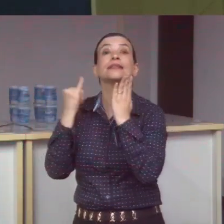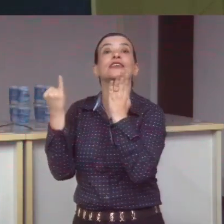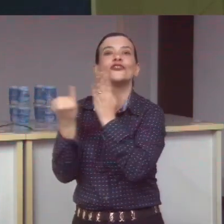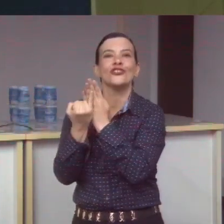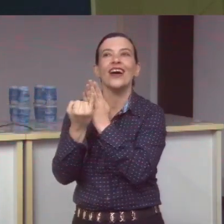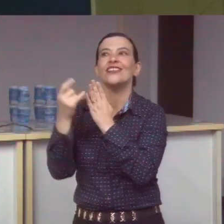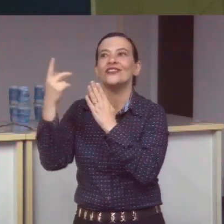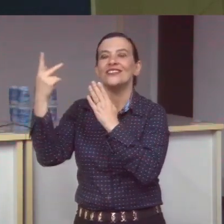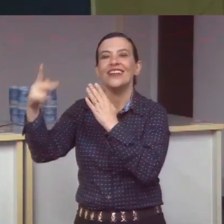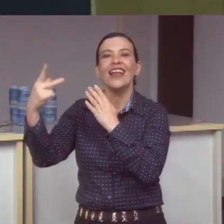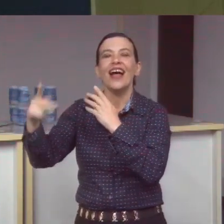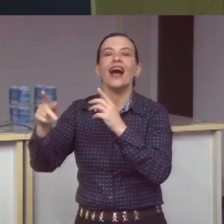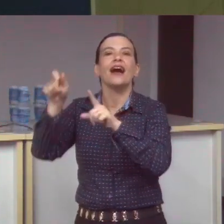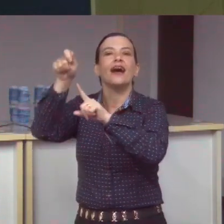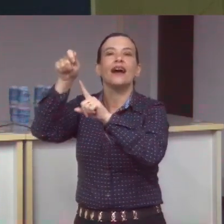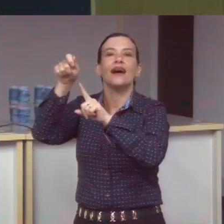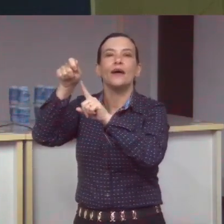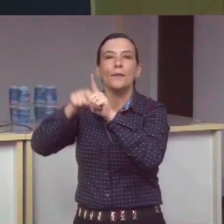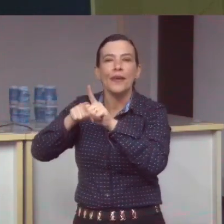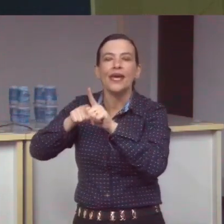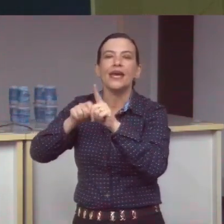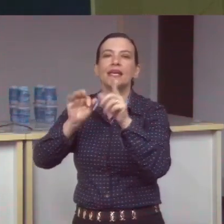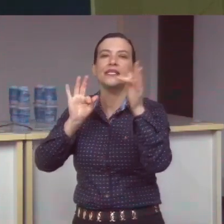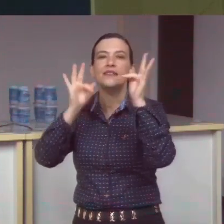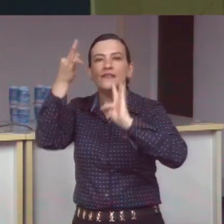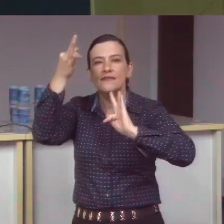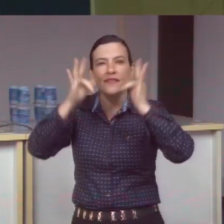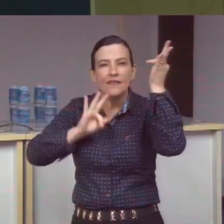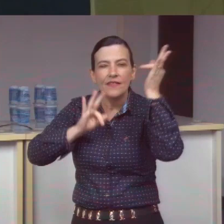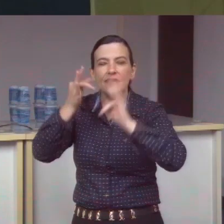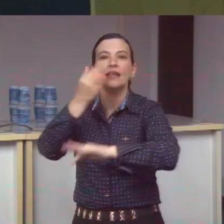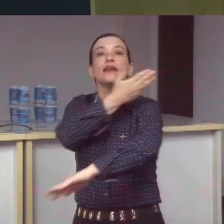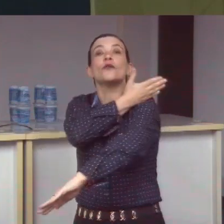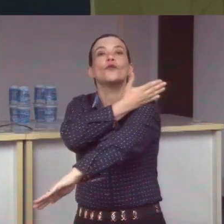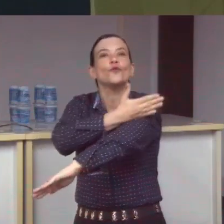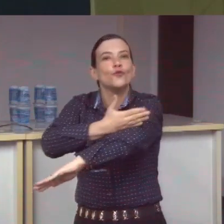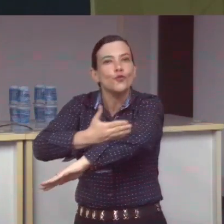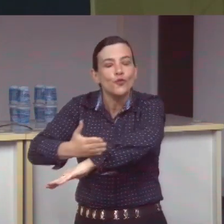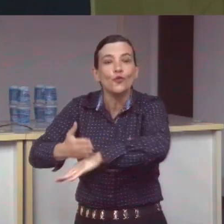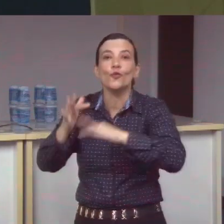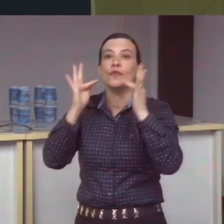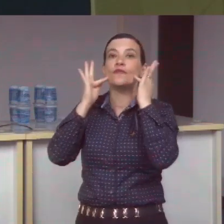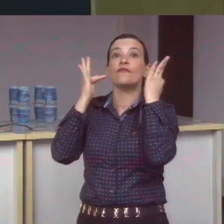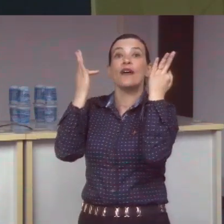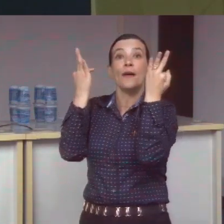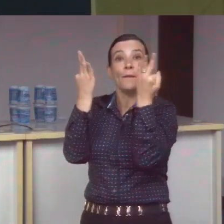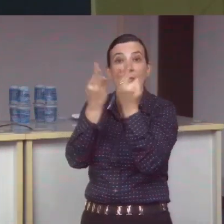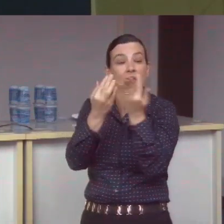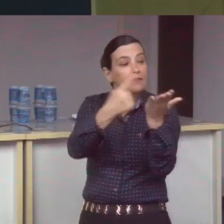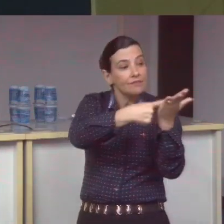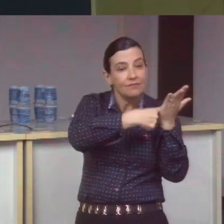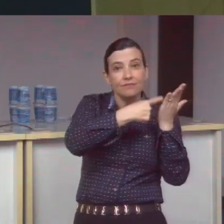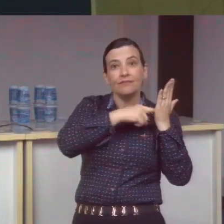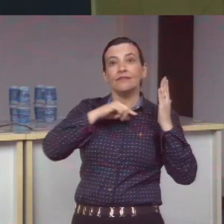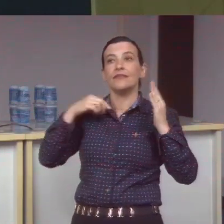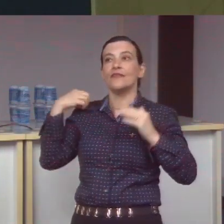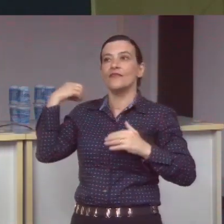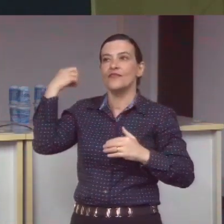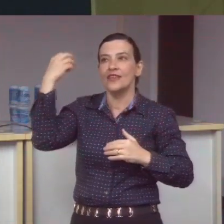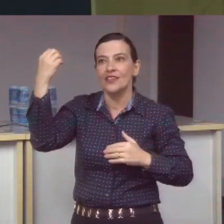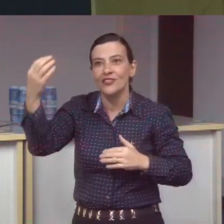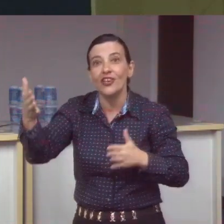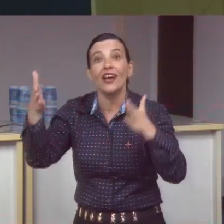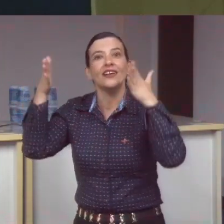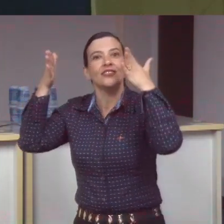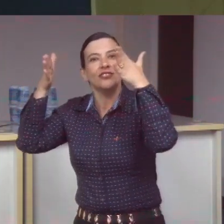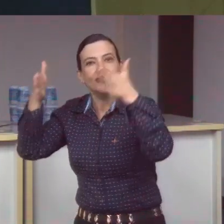carnaval. Né? É um carnaval gostoso, as famílias vão para lá e tem as pousadas. Todo mundo, então,